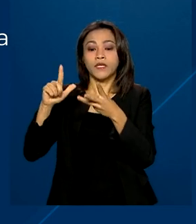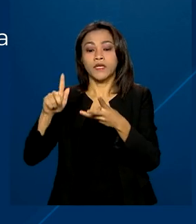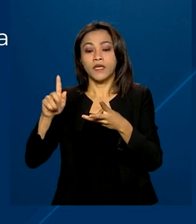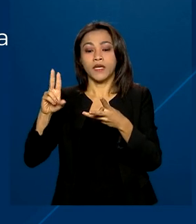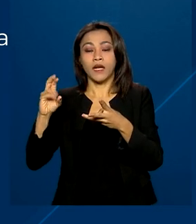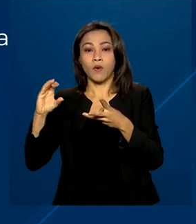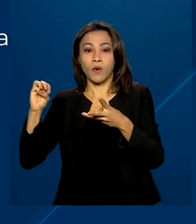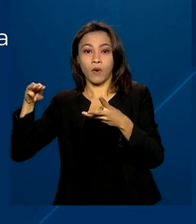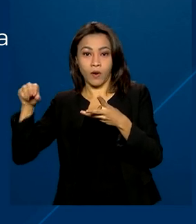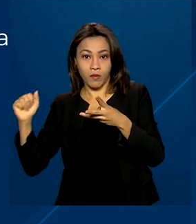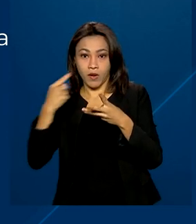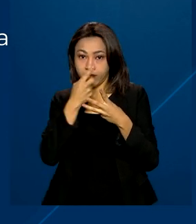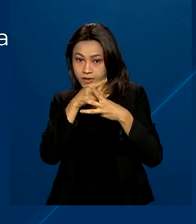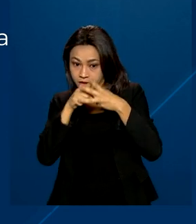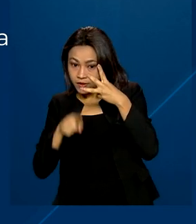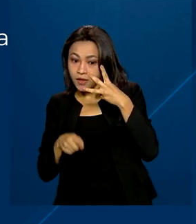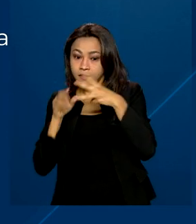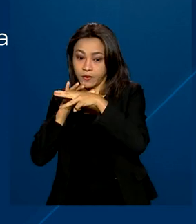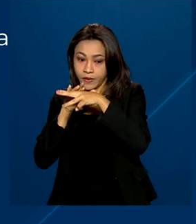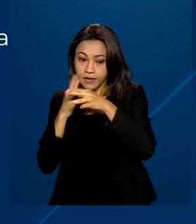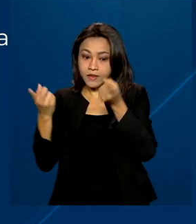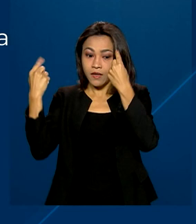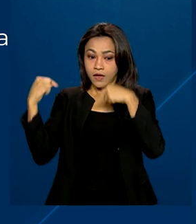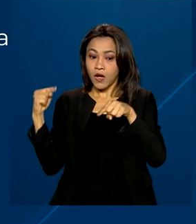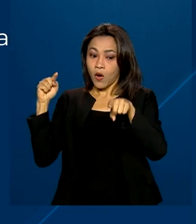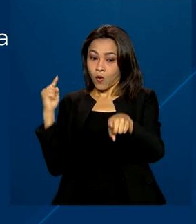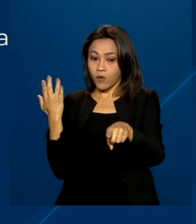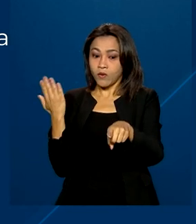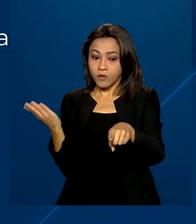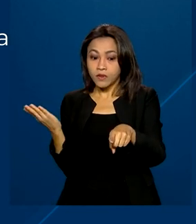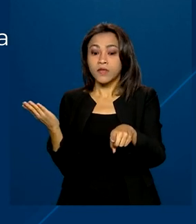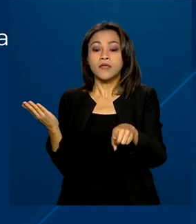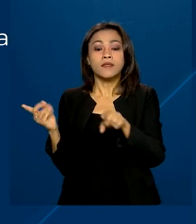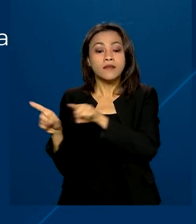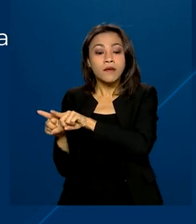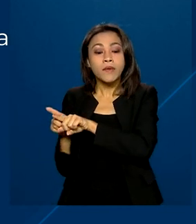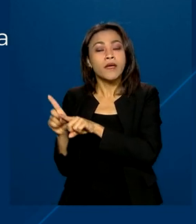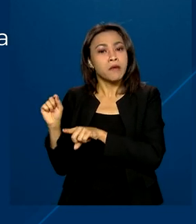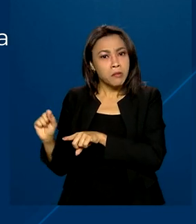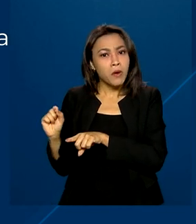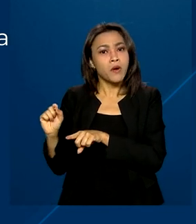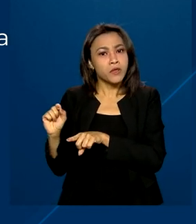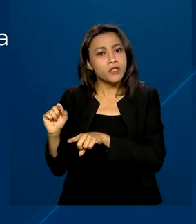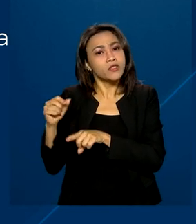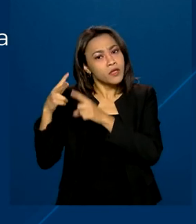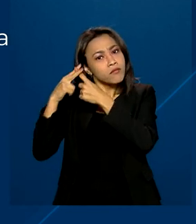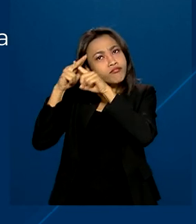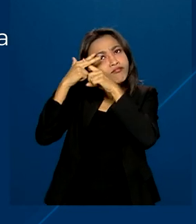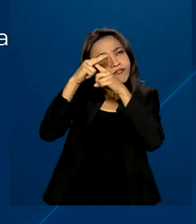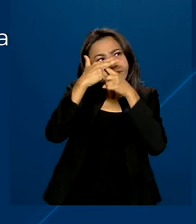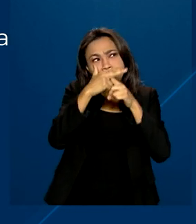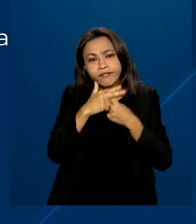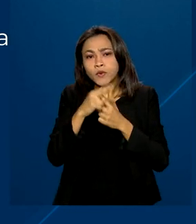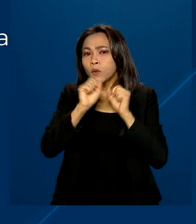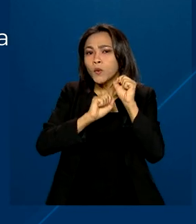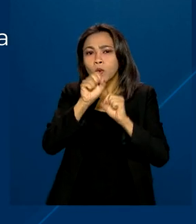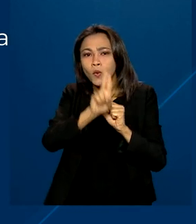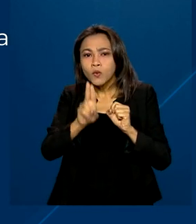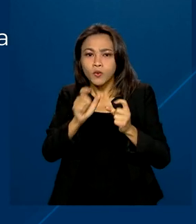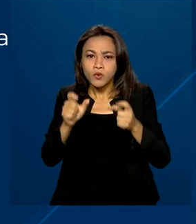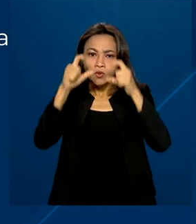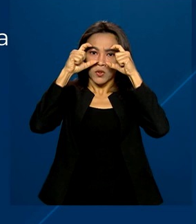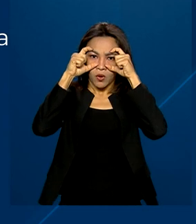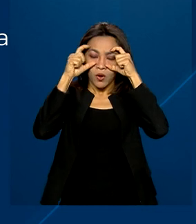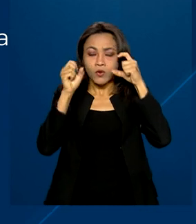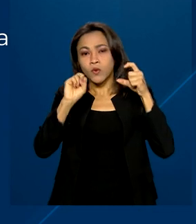coma já entre algumas das doenças mais recorrentes e de má formação que podem ser corrigidos com óculos ou